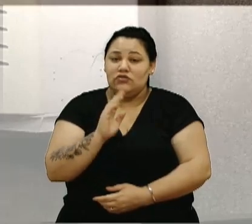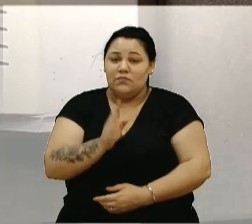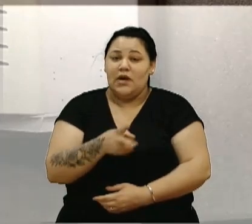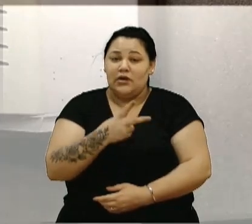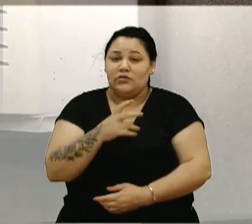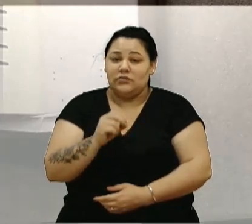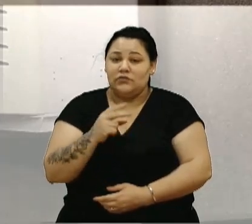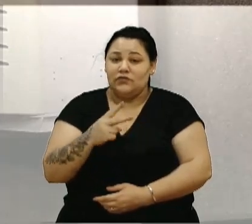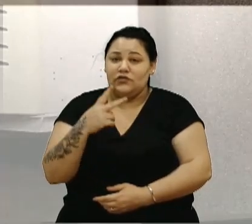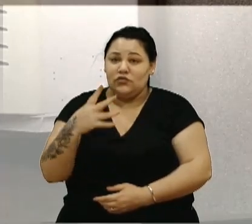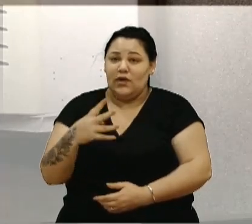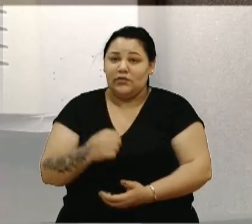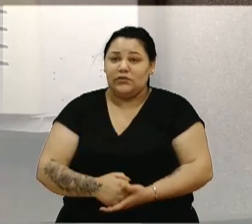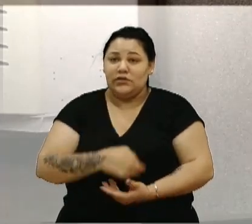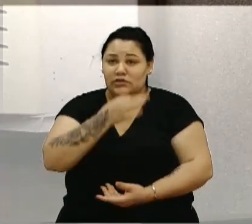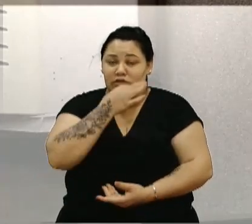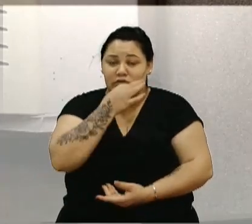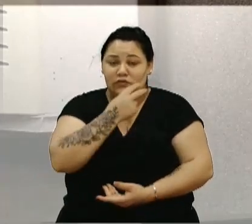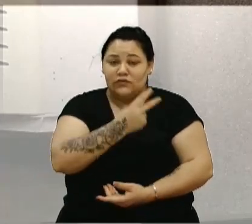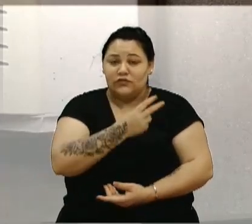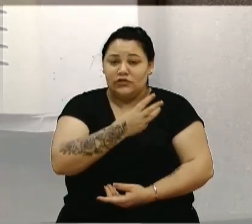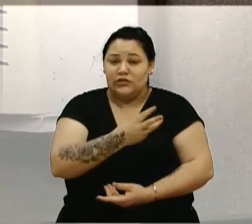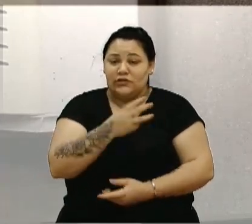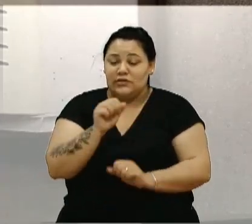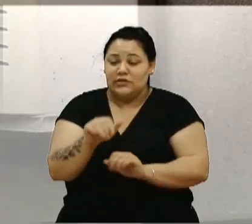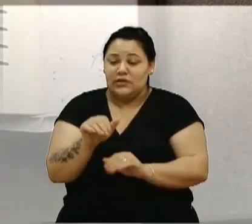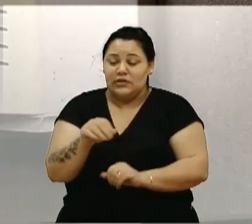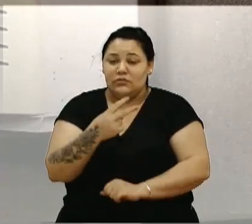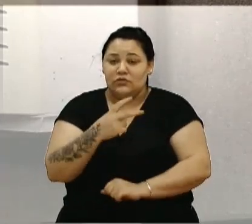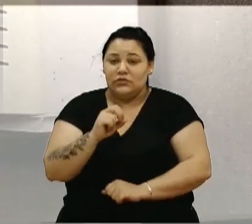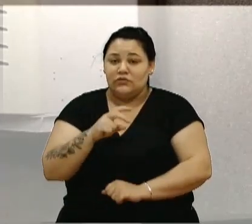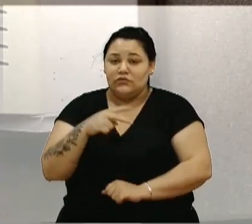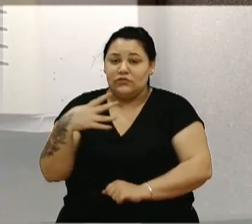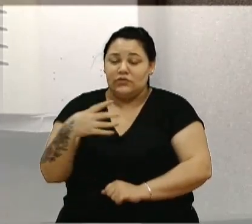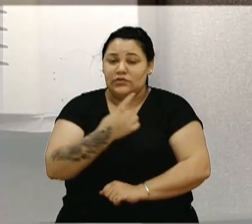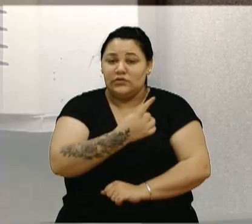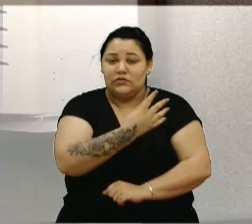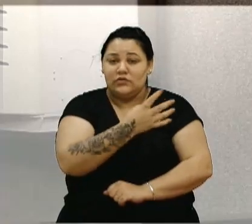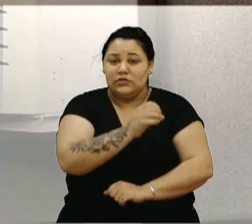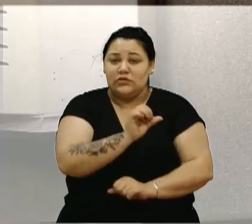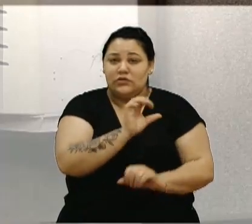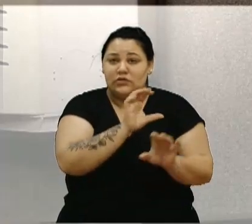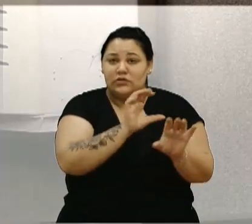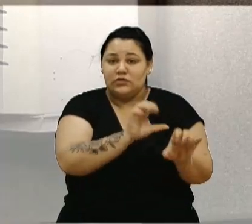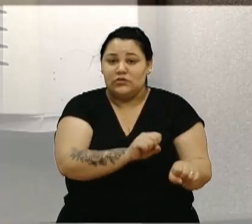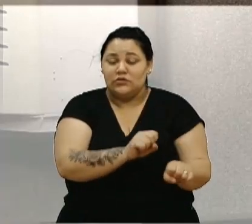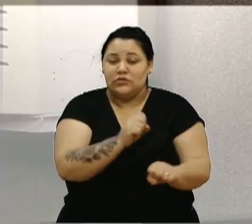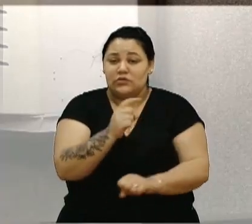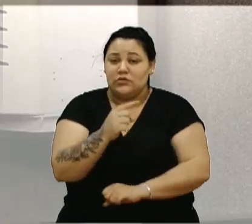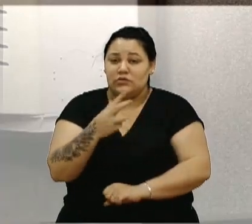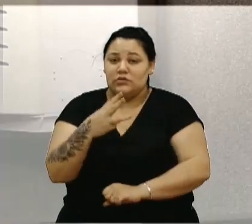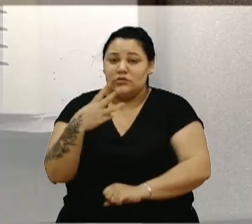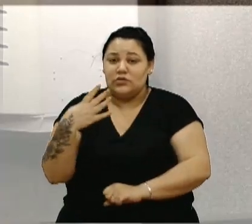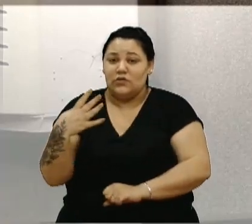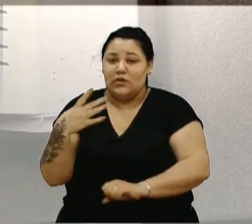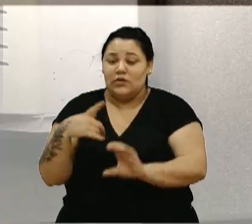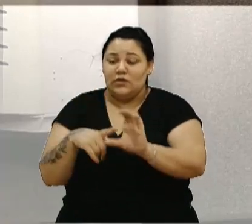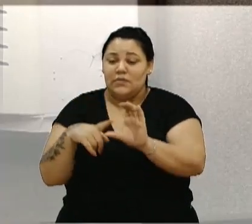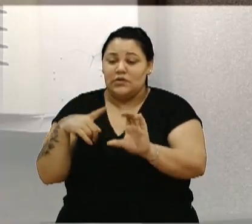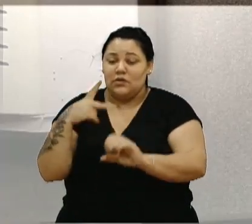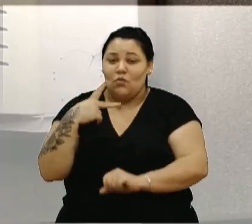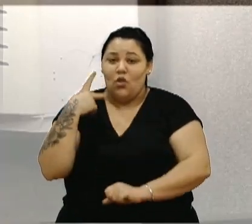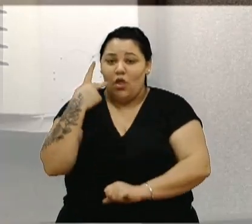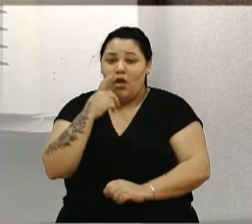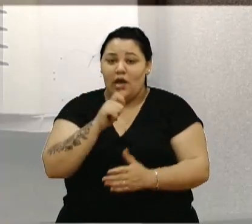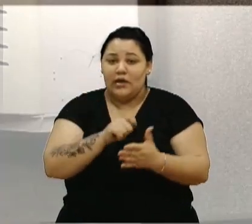207/2024. Caxias do Sul, 23 de setembro de 2024, 149 anos da colonização e 134 da emancipação política.